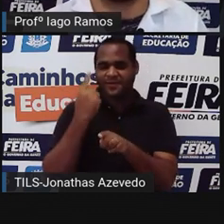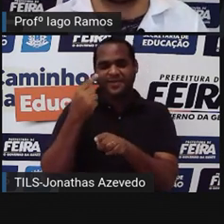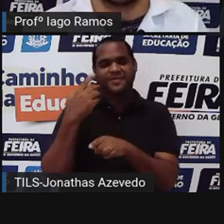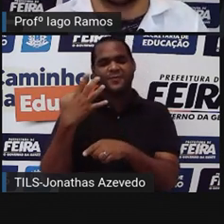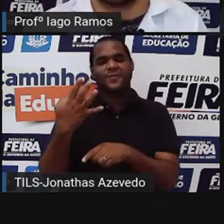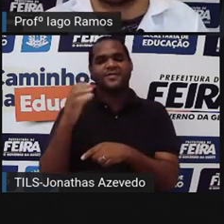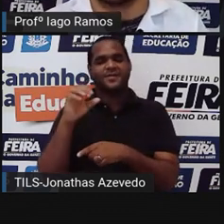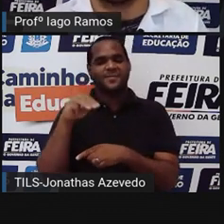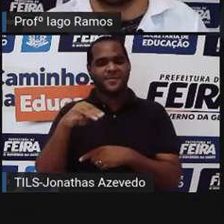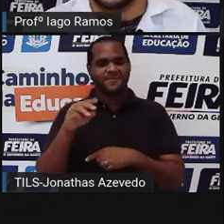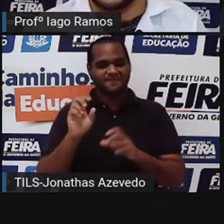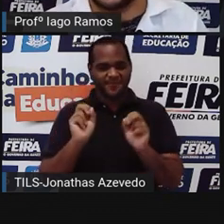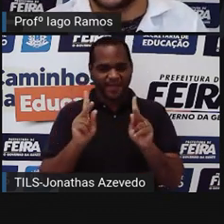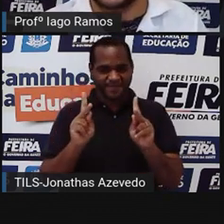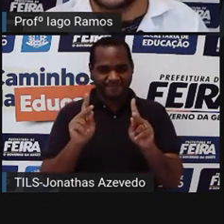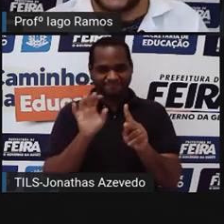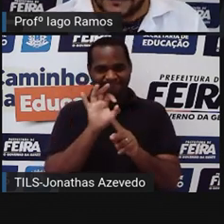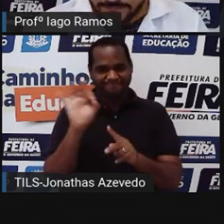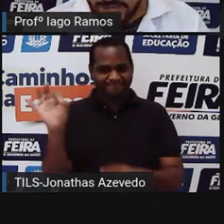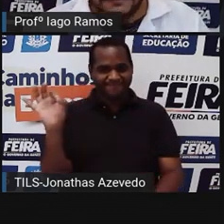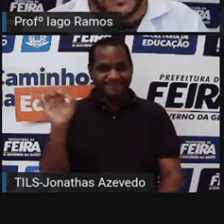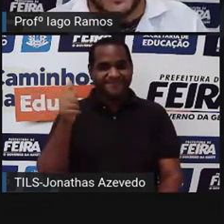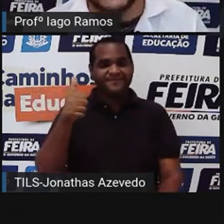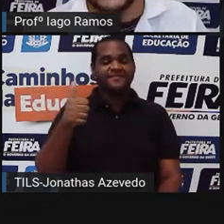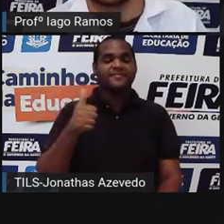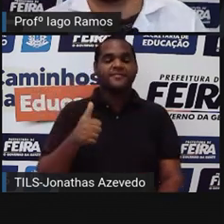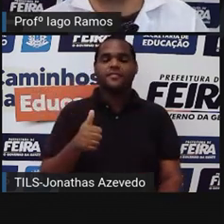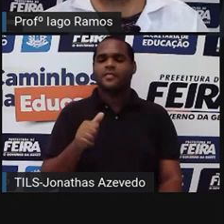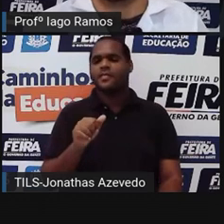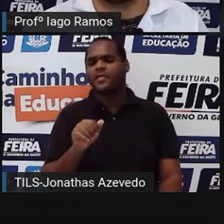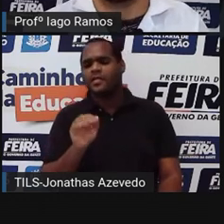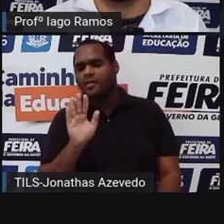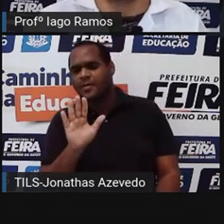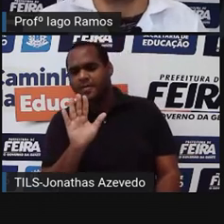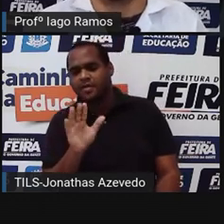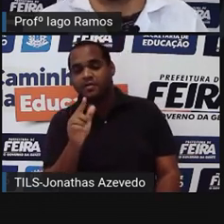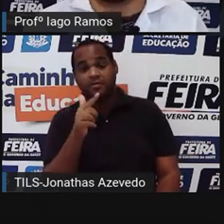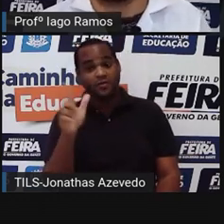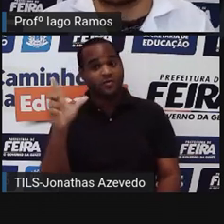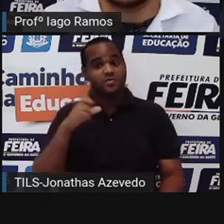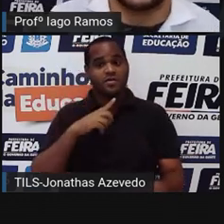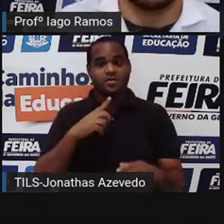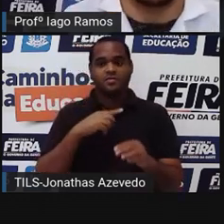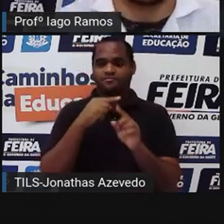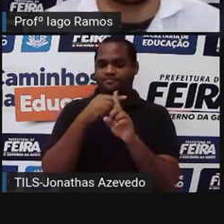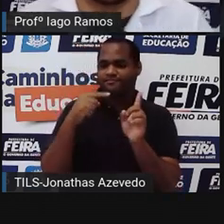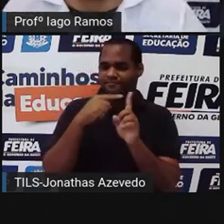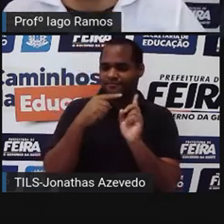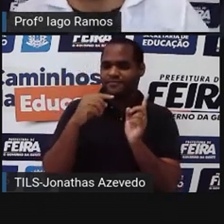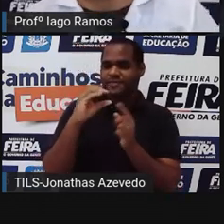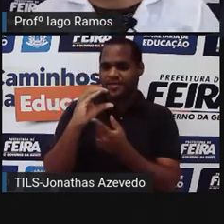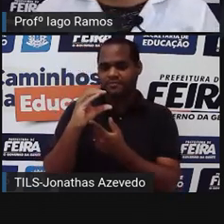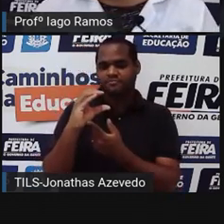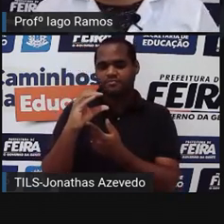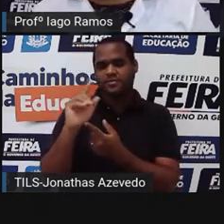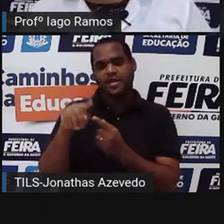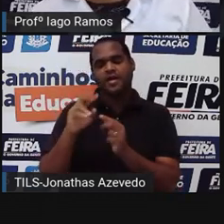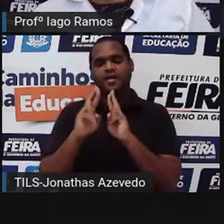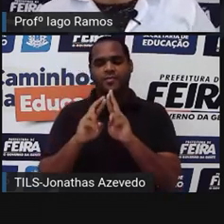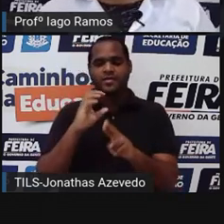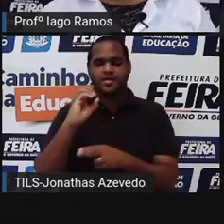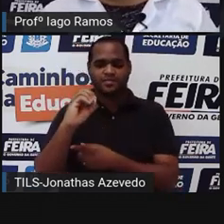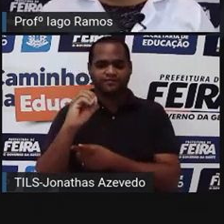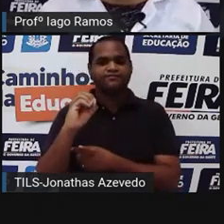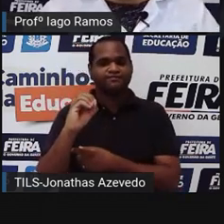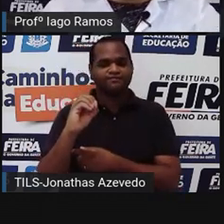4 centímetros. Tá bom? Mas tem esse outro tipo de equação incompleta, que é quando o coeficiente c